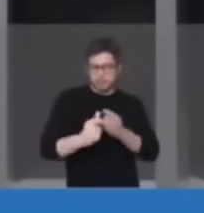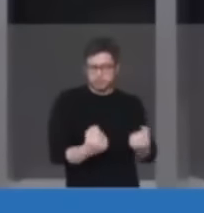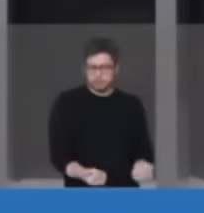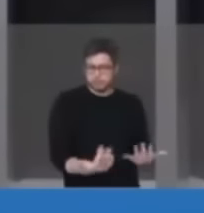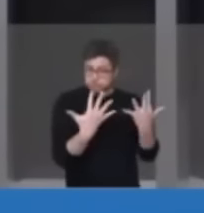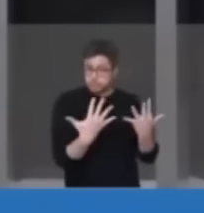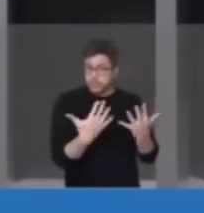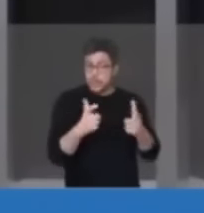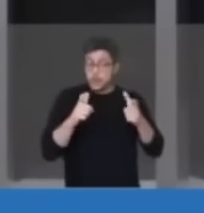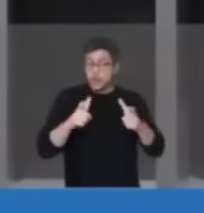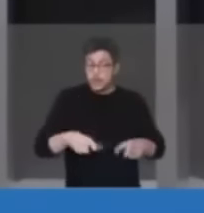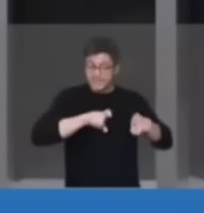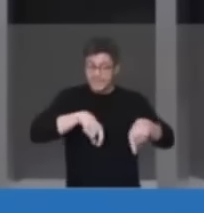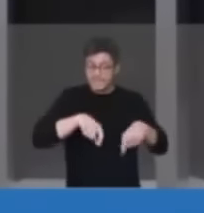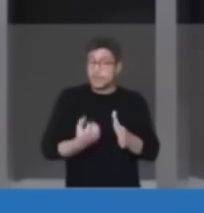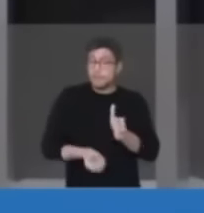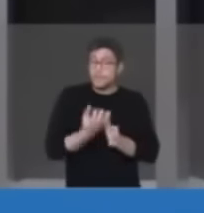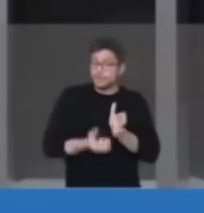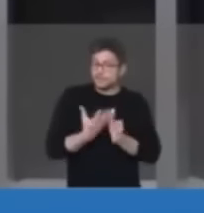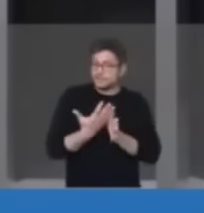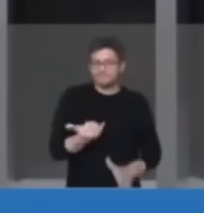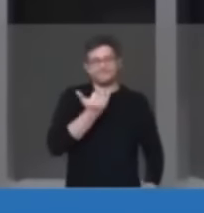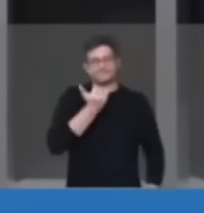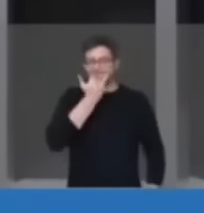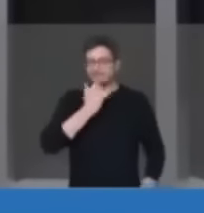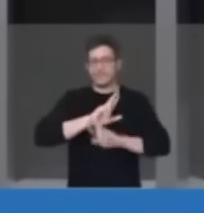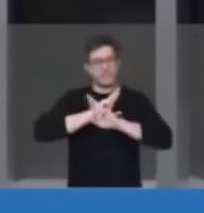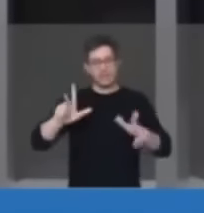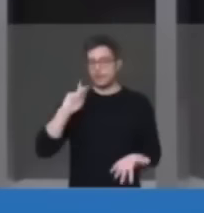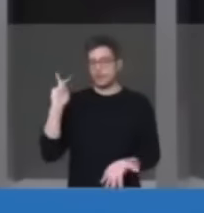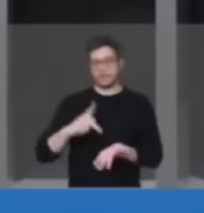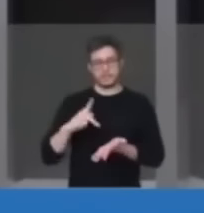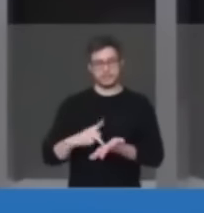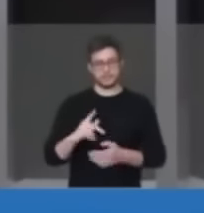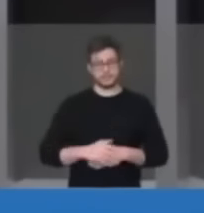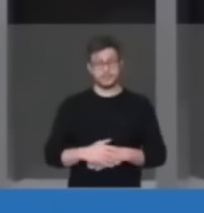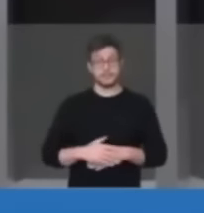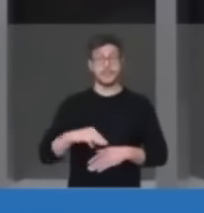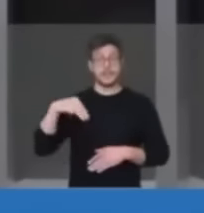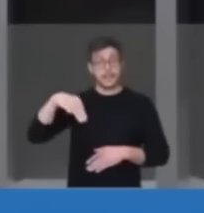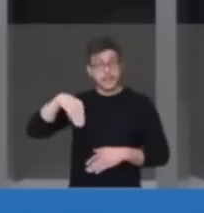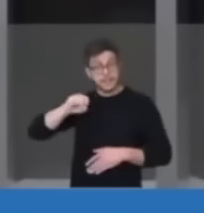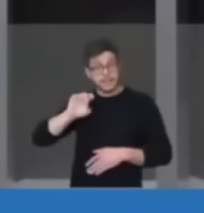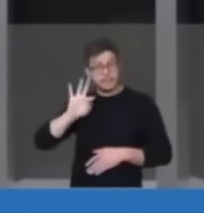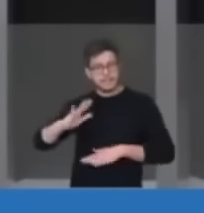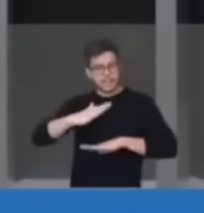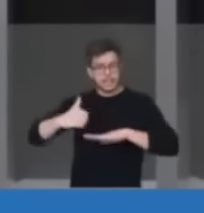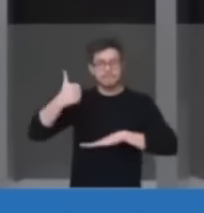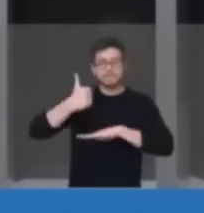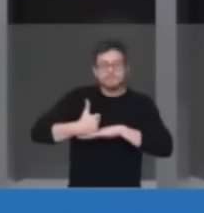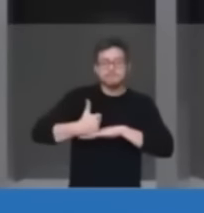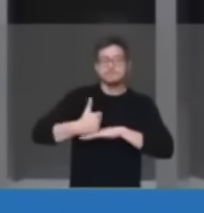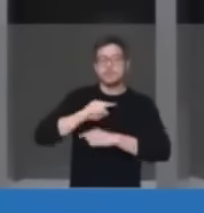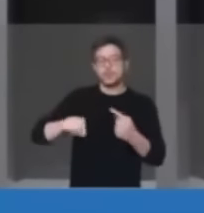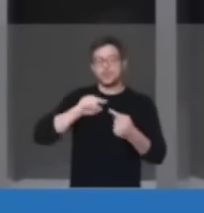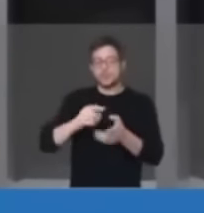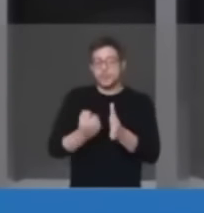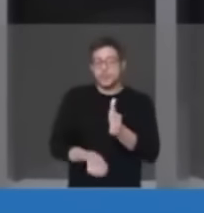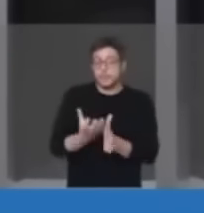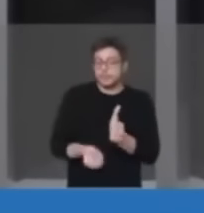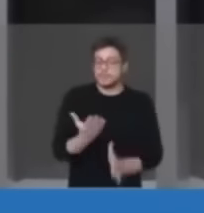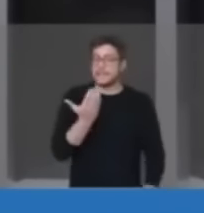não tem nenhuma relação com que é o movimento de Quem produz o MST as pessoas vinculadas aess movento produzem alimento tem Agricultura Familiar e